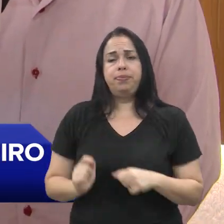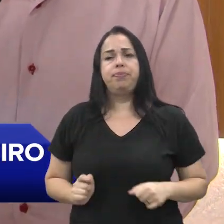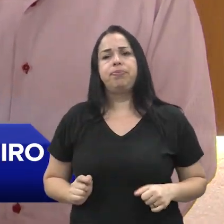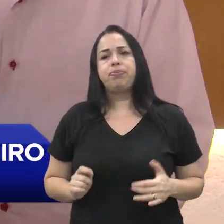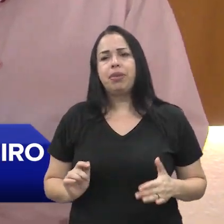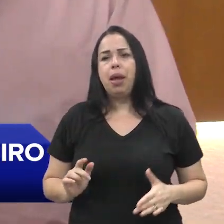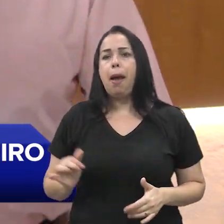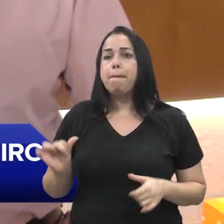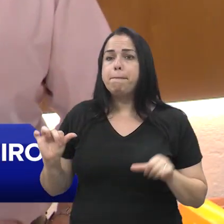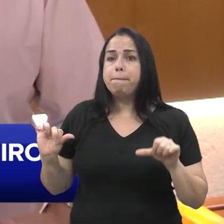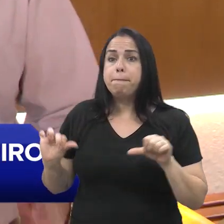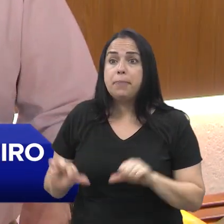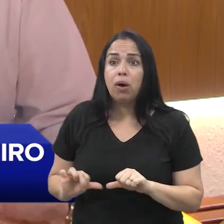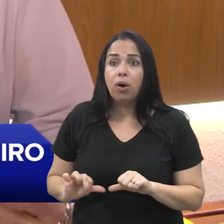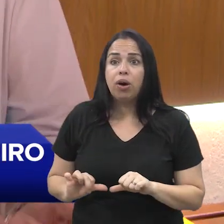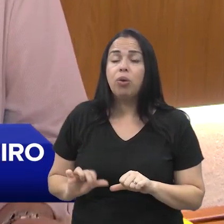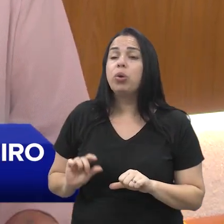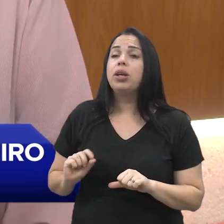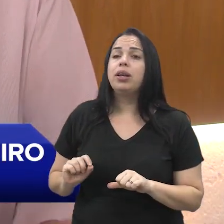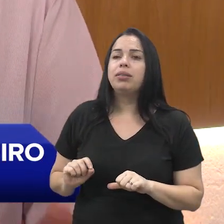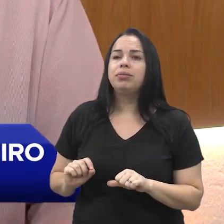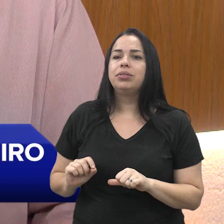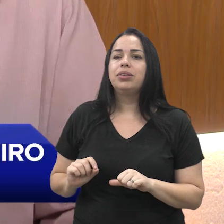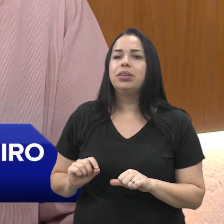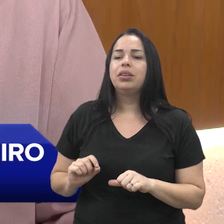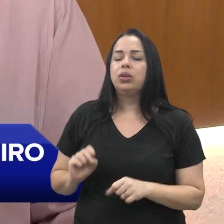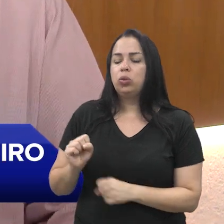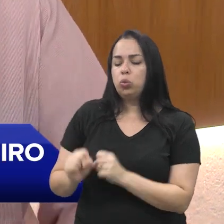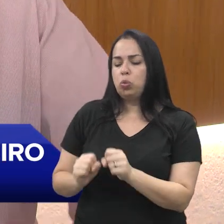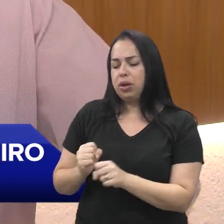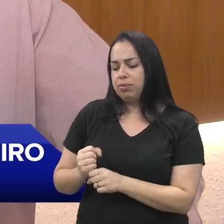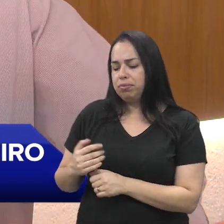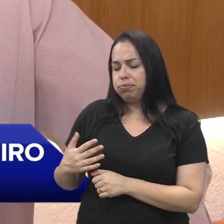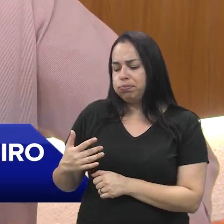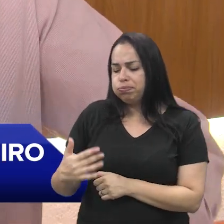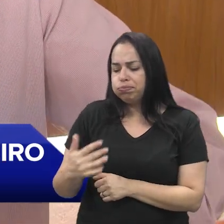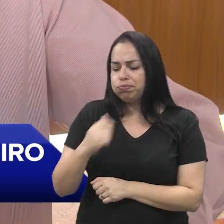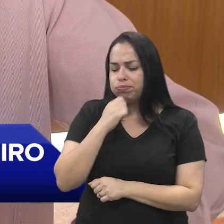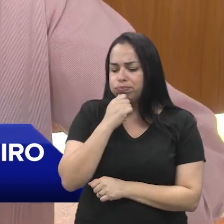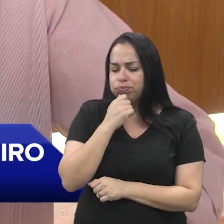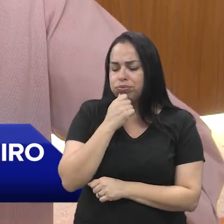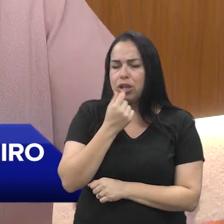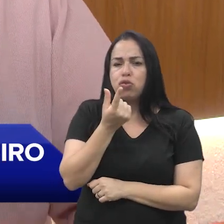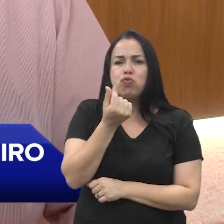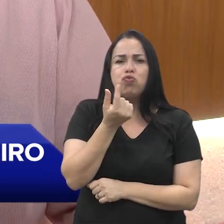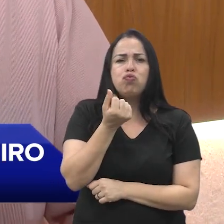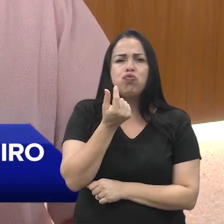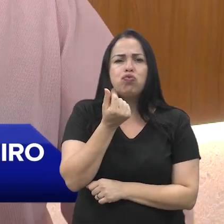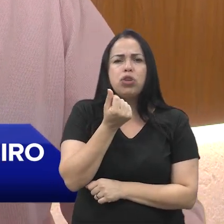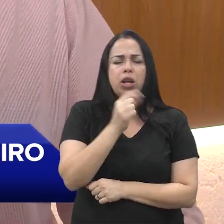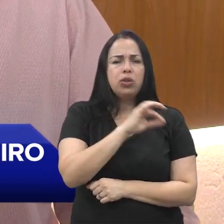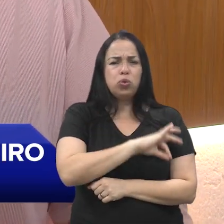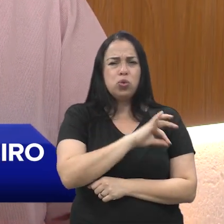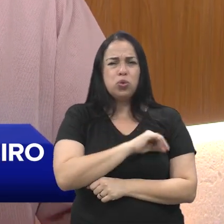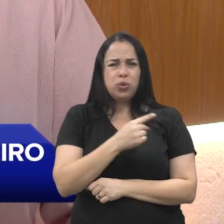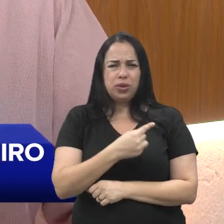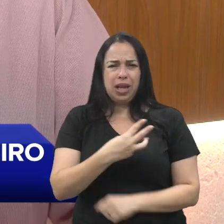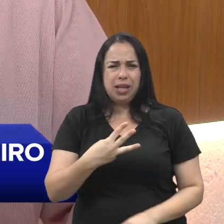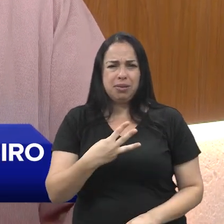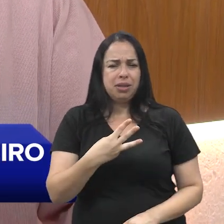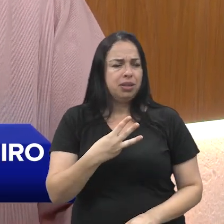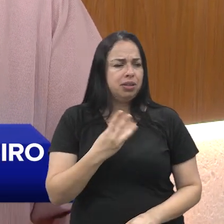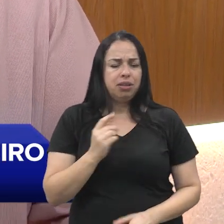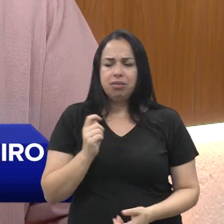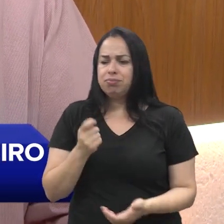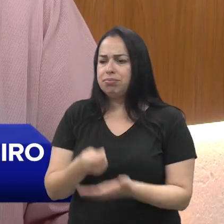ano. Seguramente, a pior coisa que pode acontecer é quando nós chegamos ao final do ano e aquele rico dinheirinho que